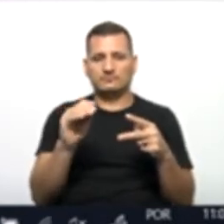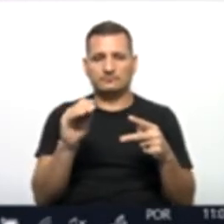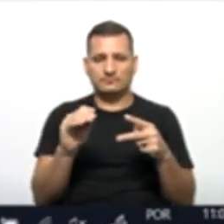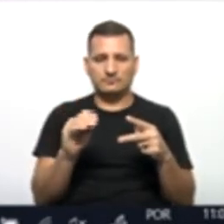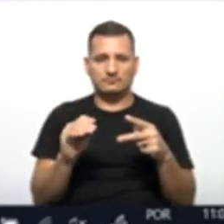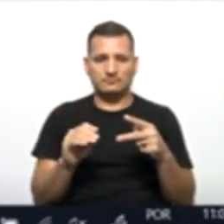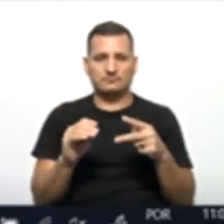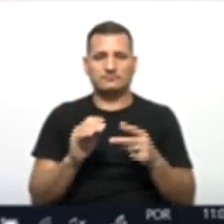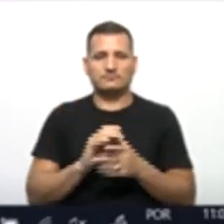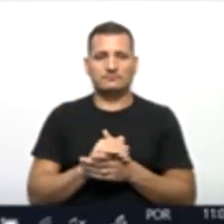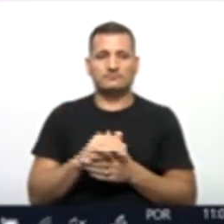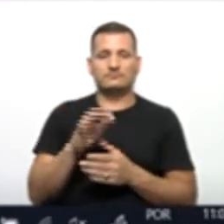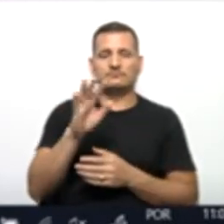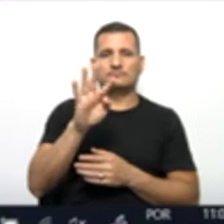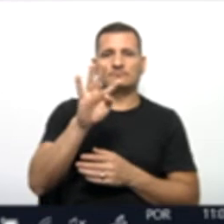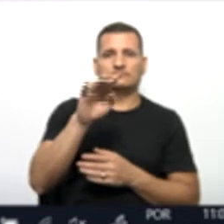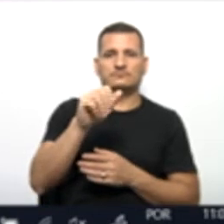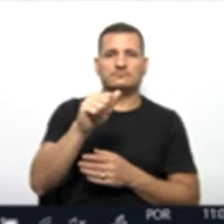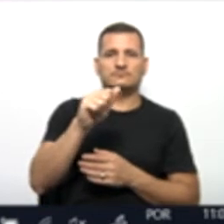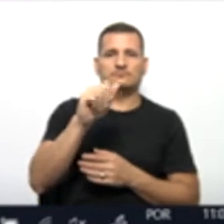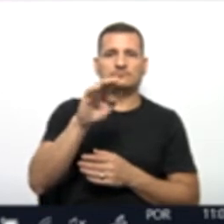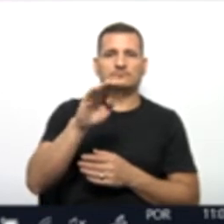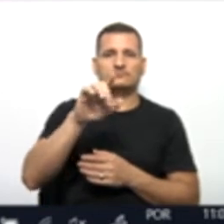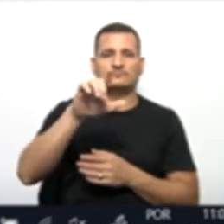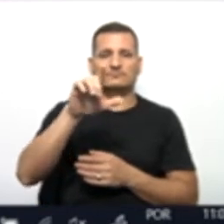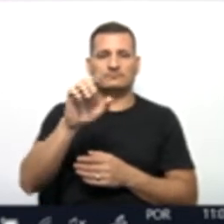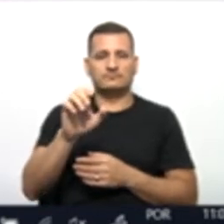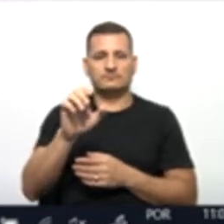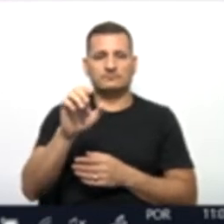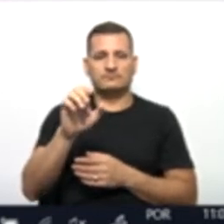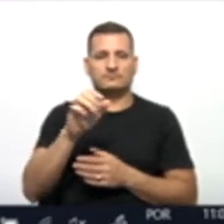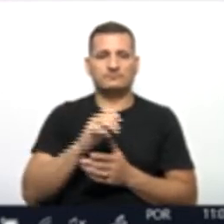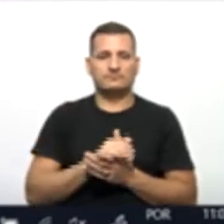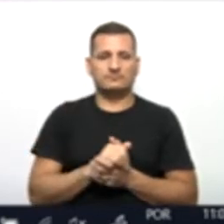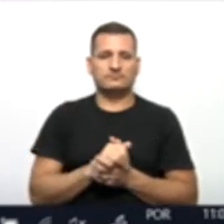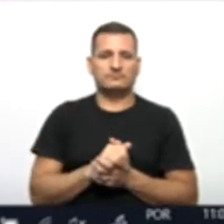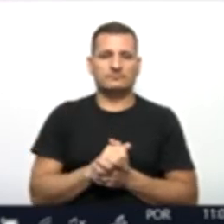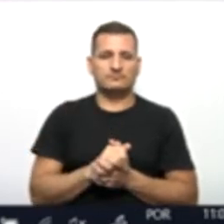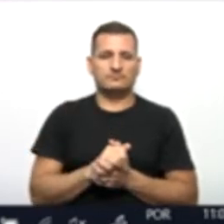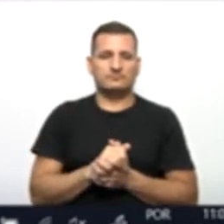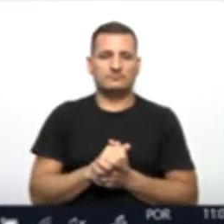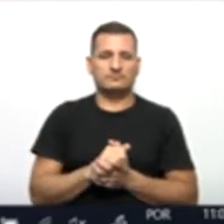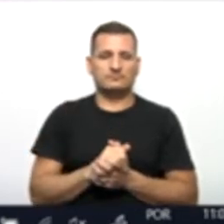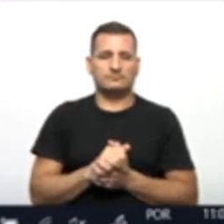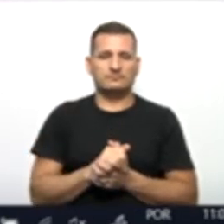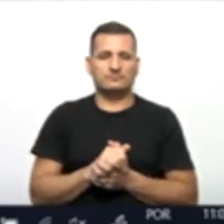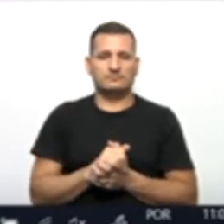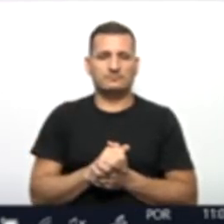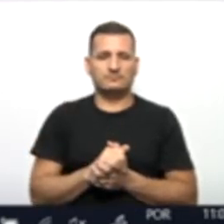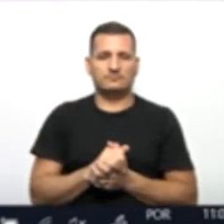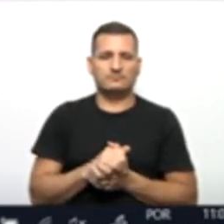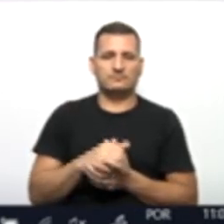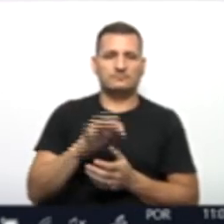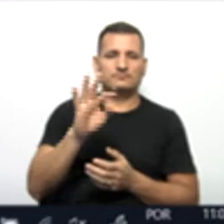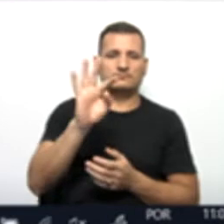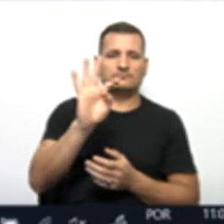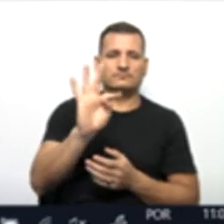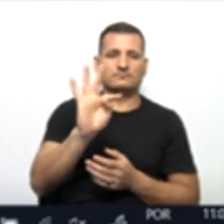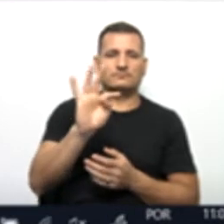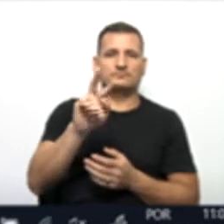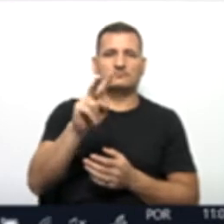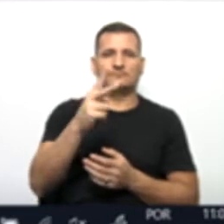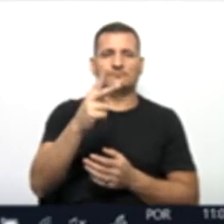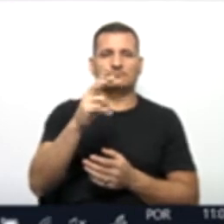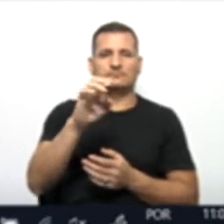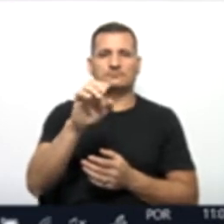tag table o fé e cindy fim eu estava falando errado minha professora de inglês me consertou essa